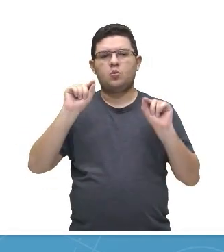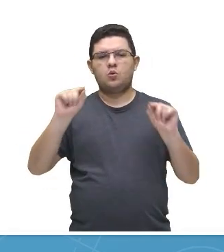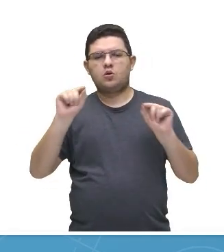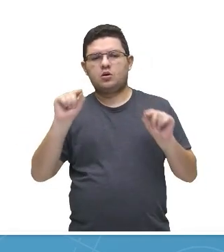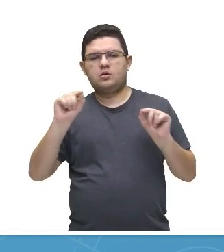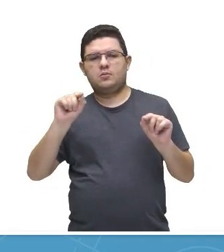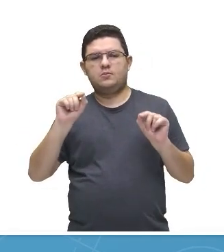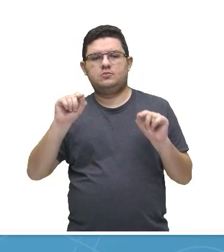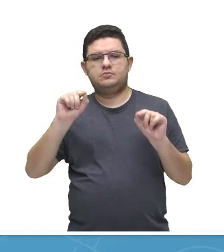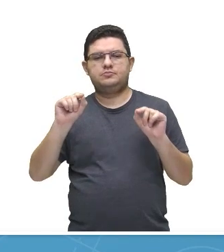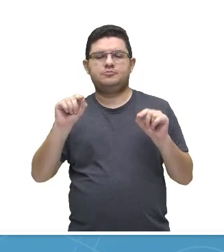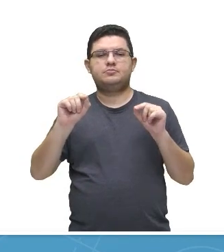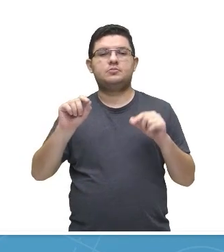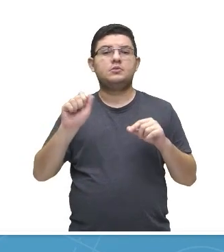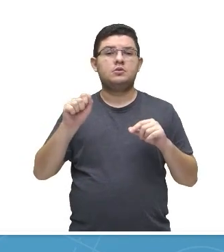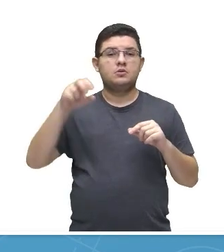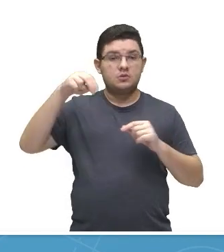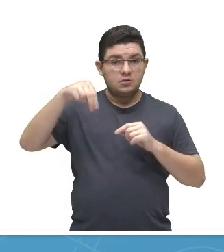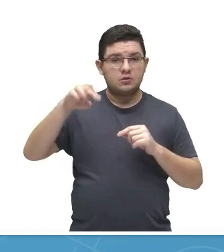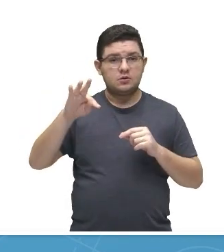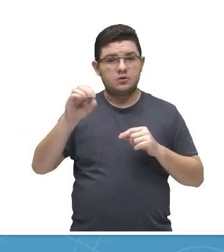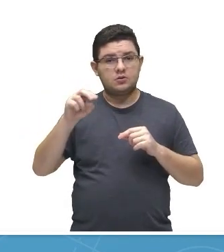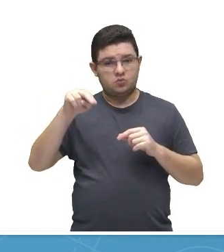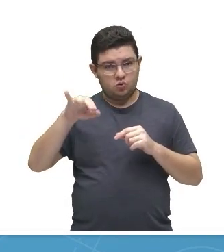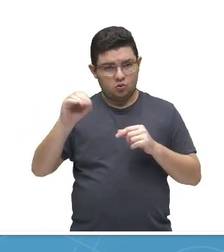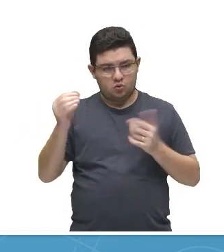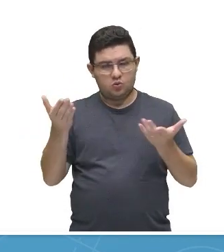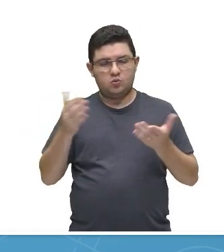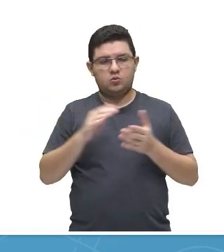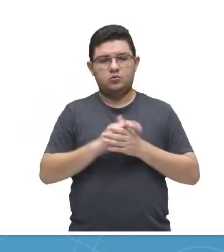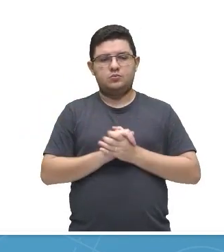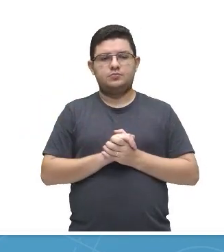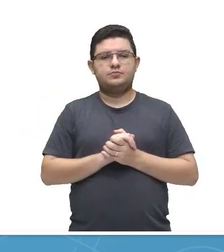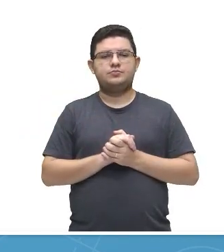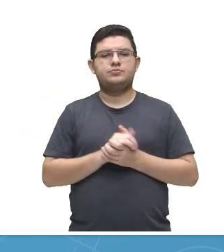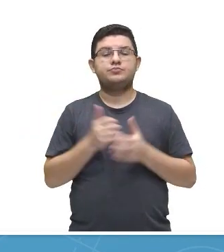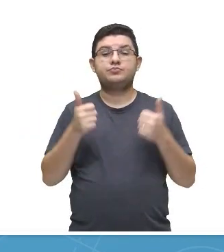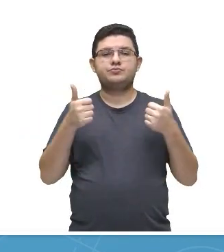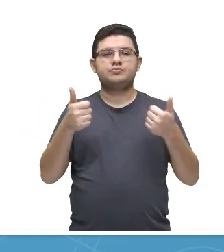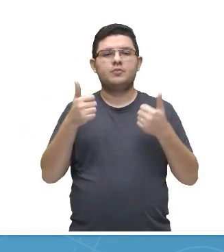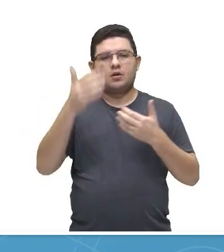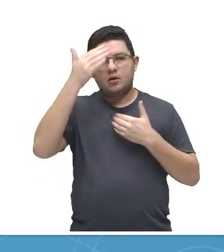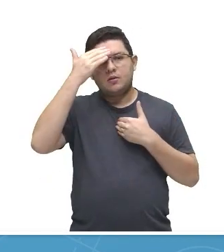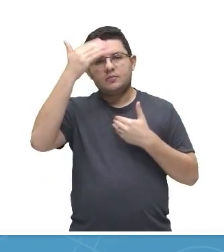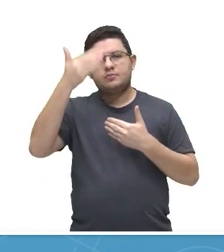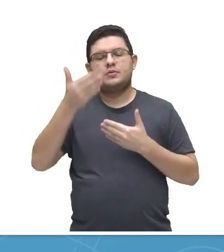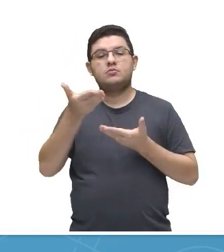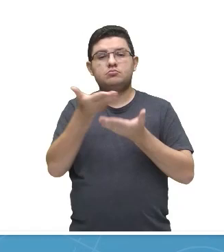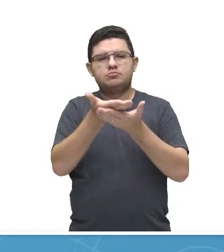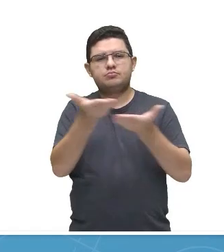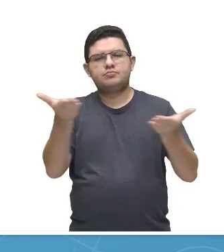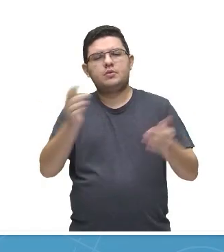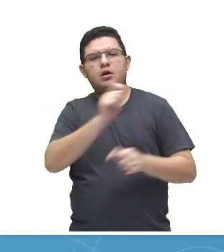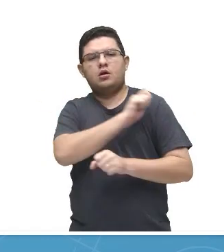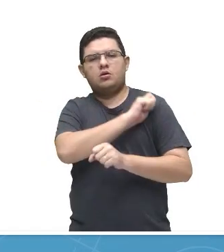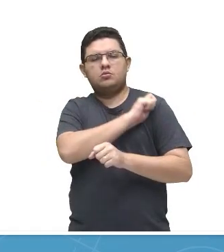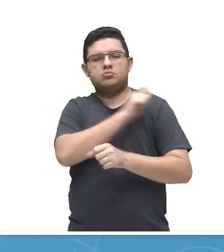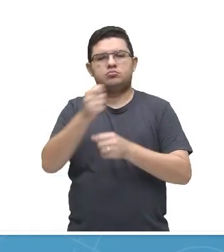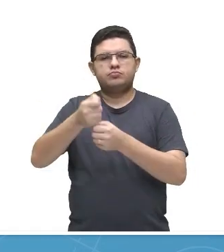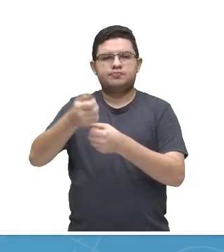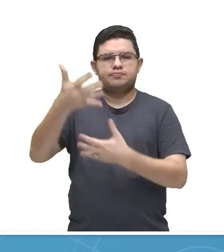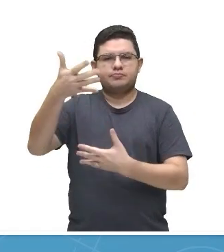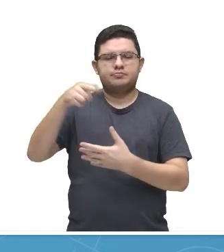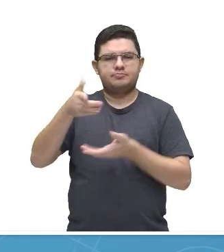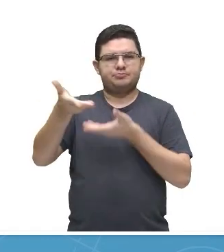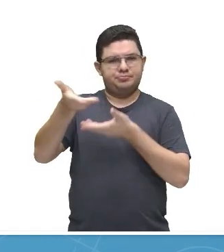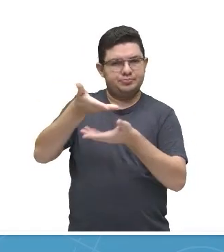Estão, Antônio, ok. É isso, gente, muito obrigada pela participação de vocês. Gente, é muito importante